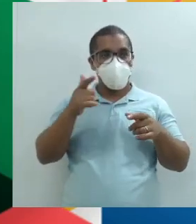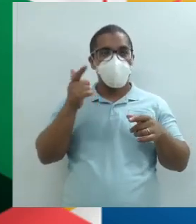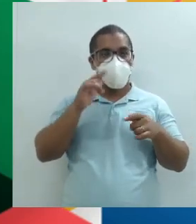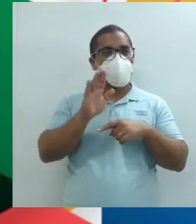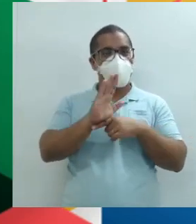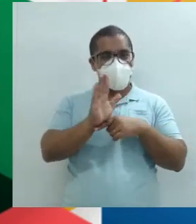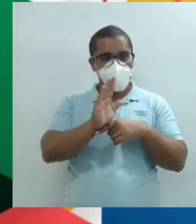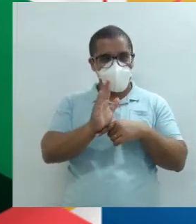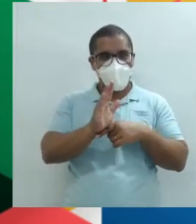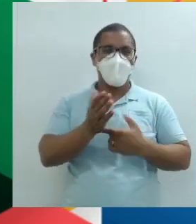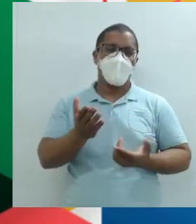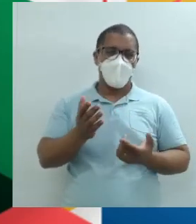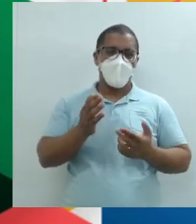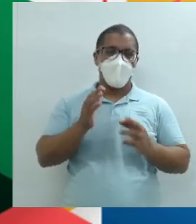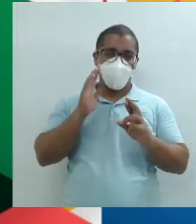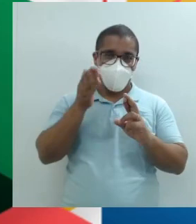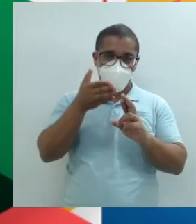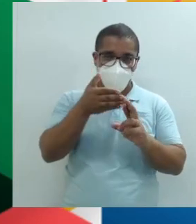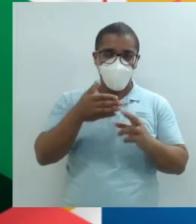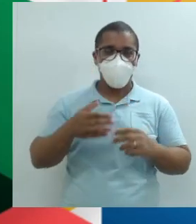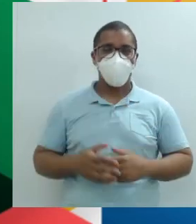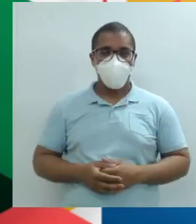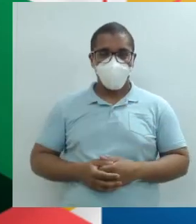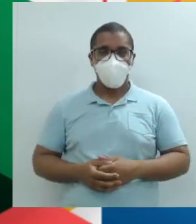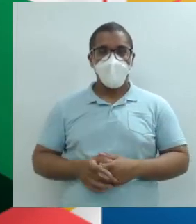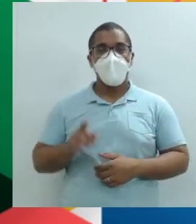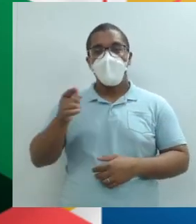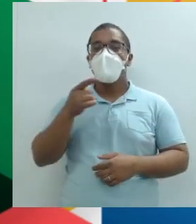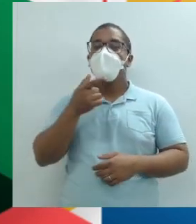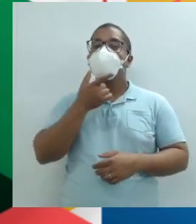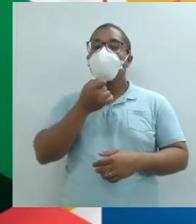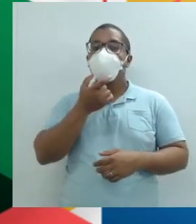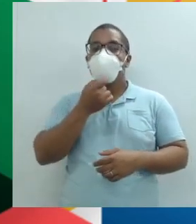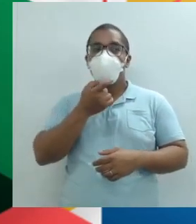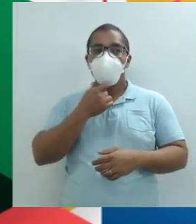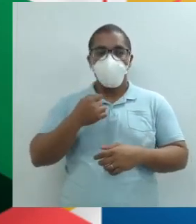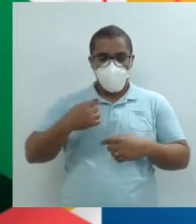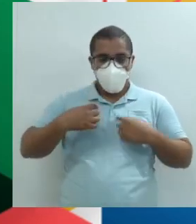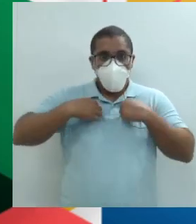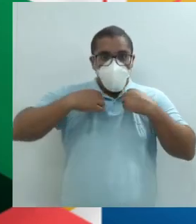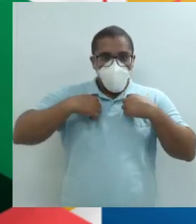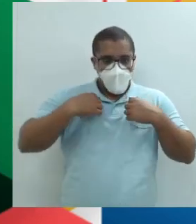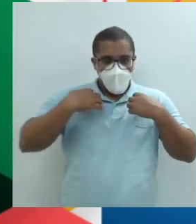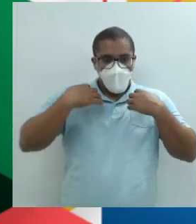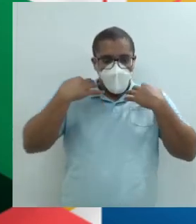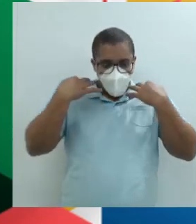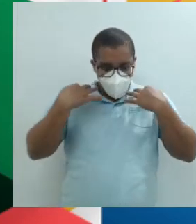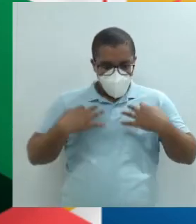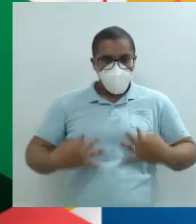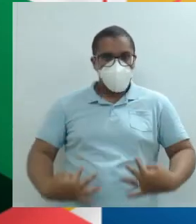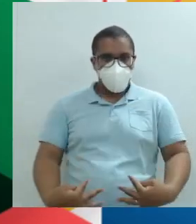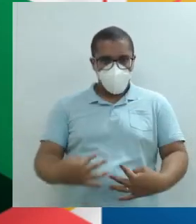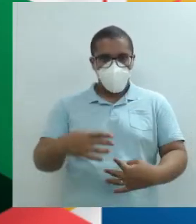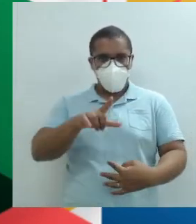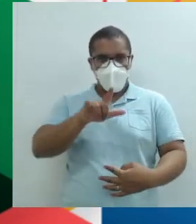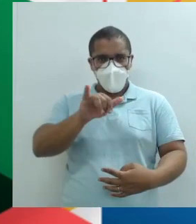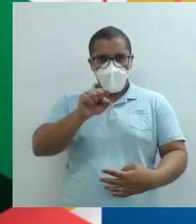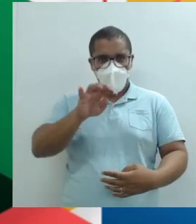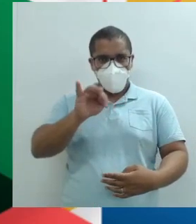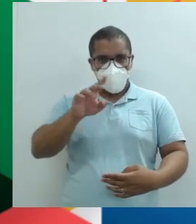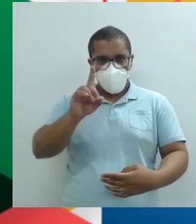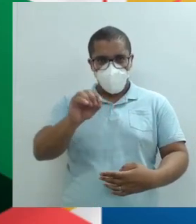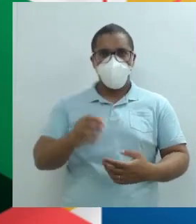filmes também, né, de referências. Ela tá dizendo aqui, a gente pode conhecer o menino, né, do pijama